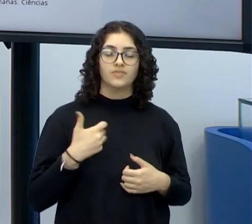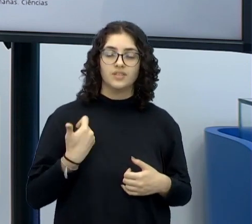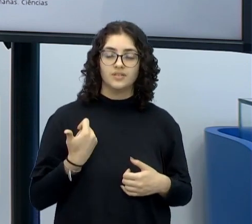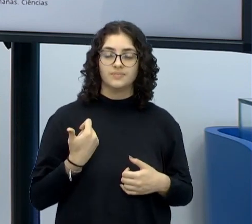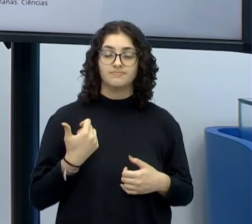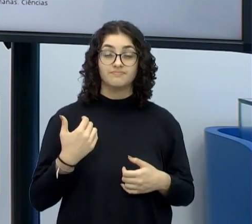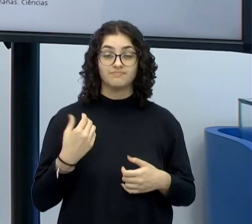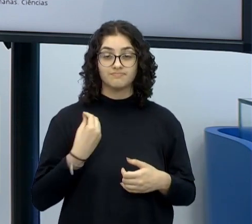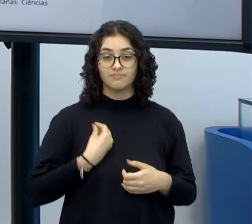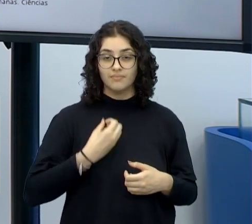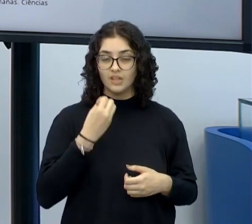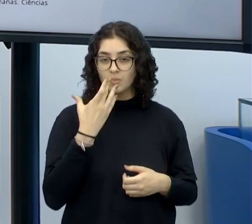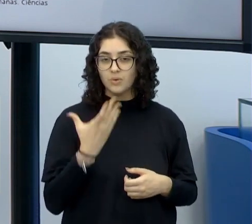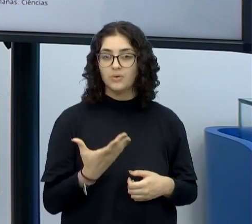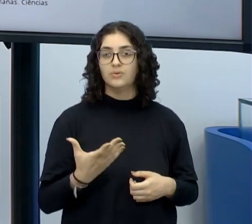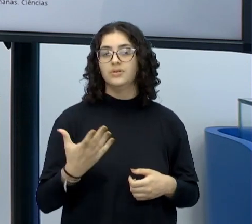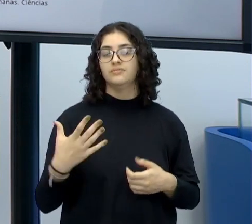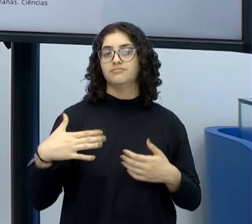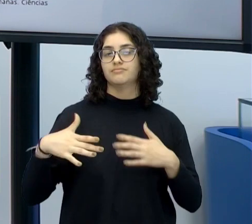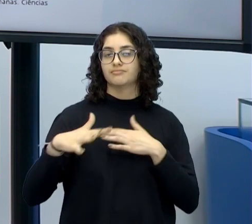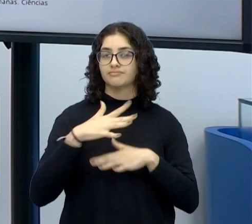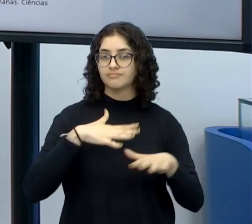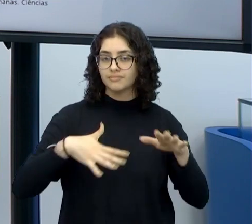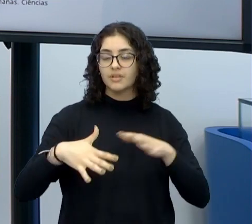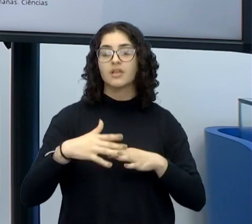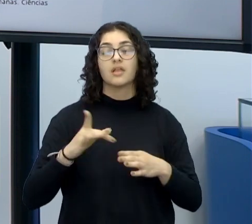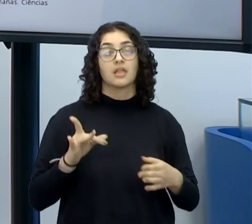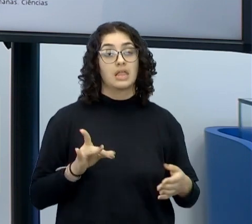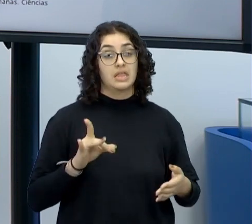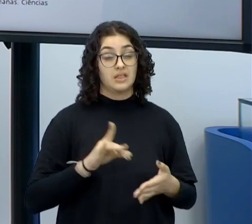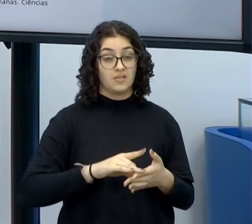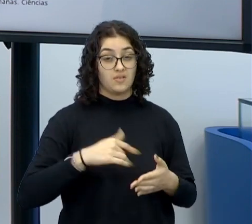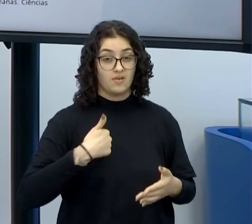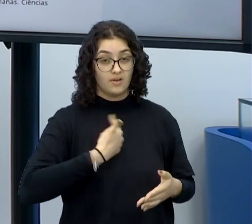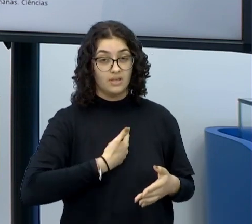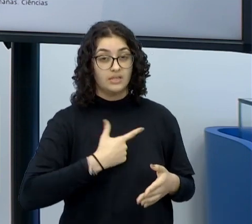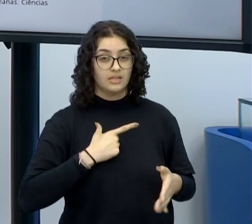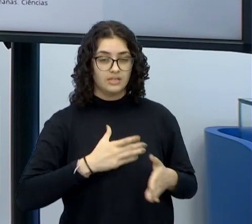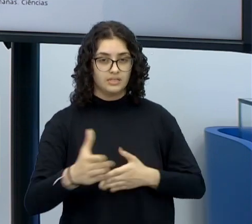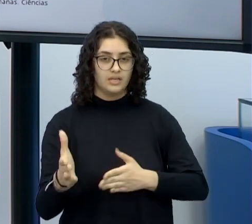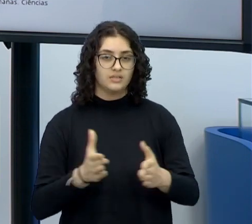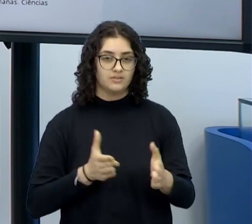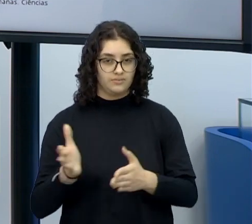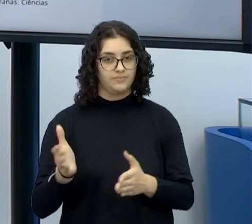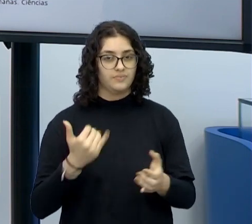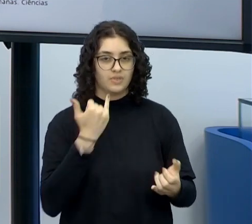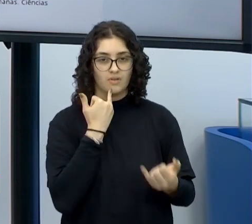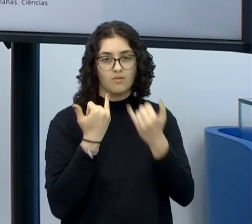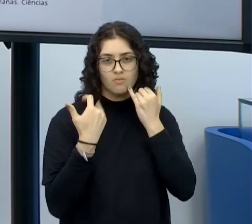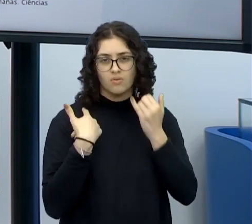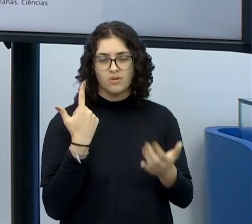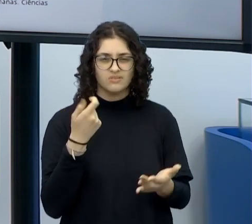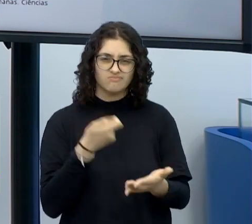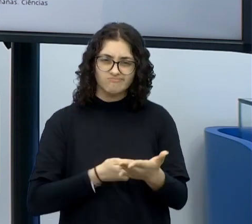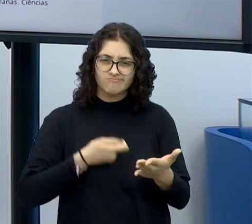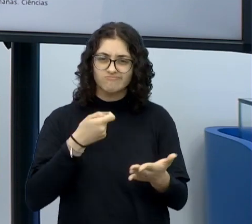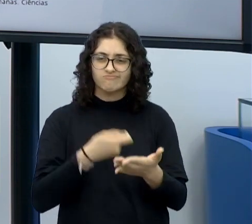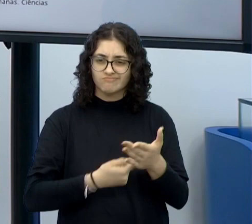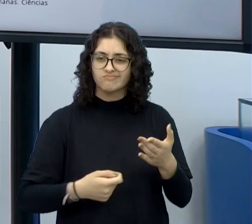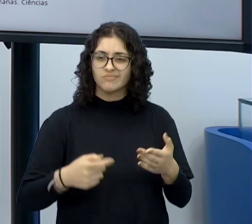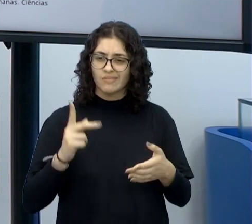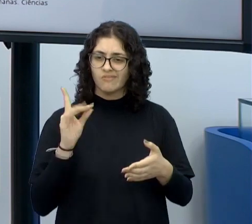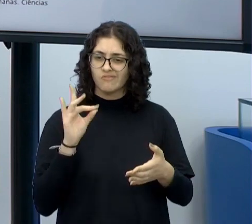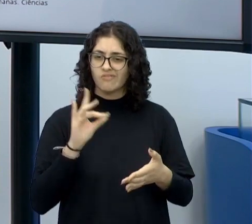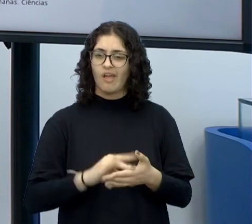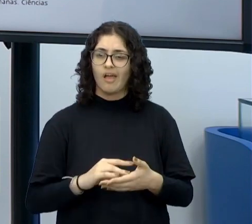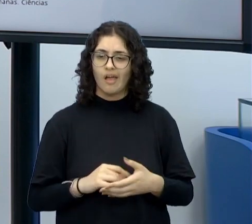moradia. E se nós realmente tivéssemos acesso a essa informação e se realmente cobrássemos, né, isso de modo